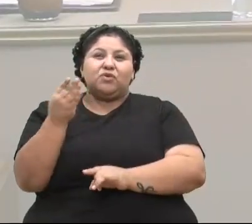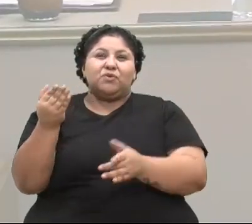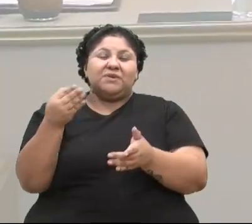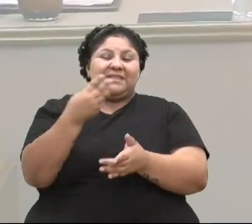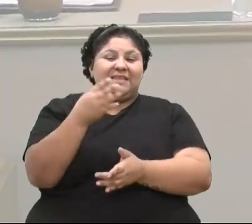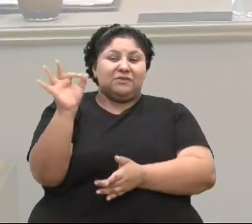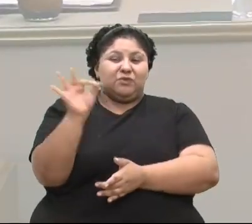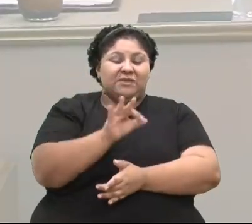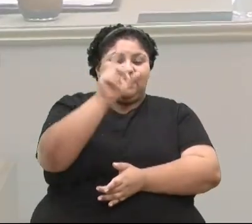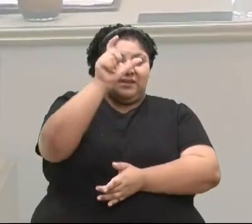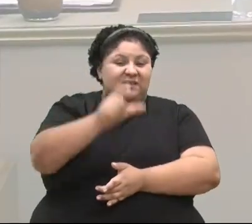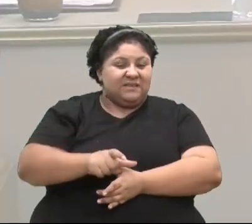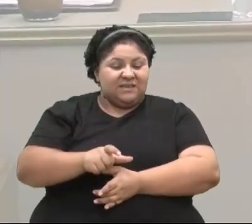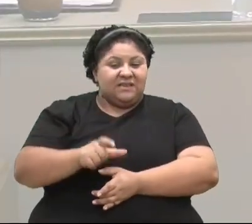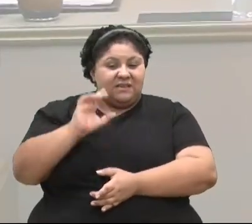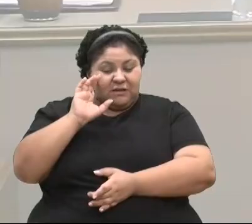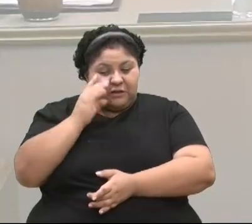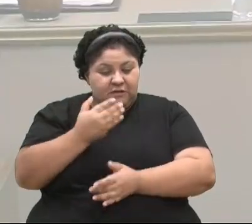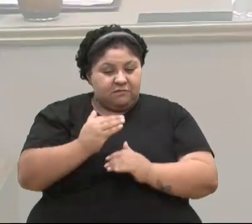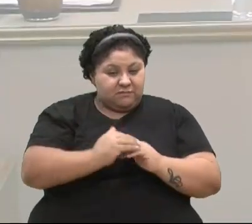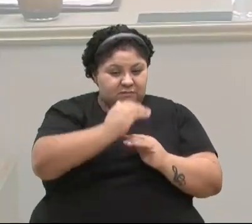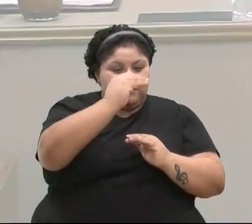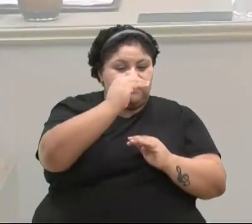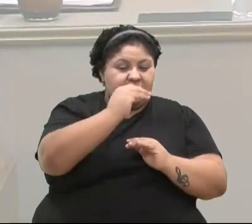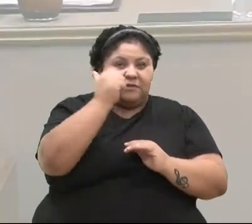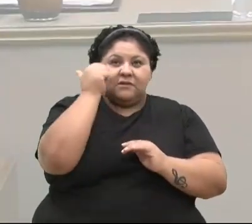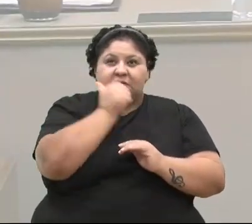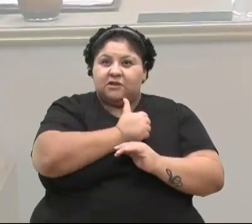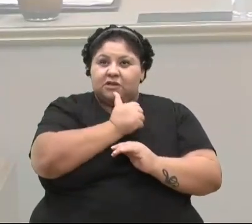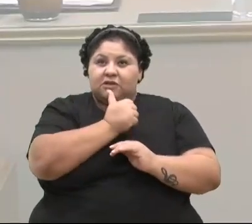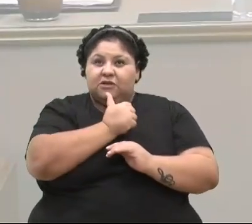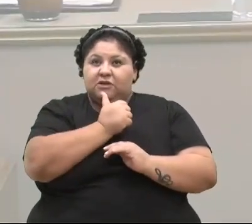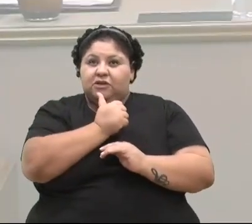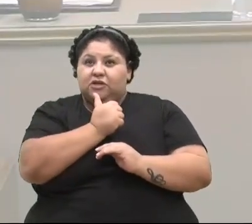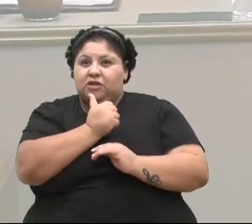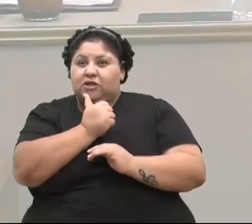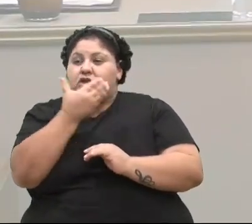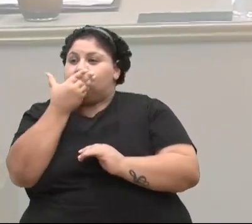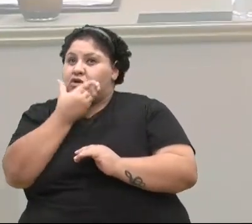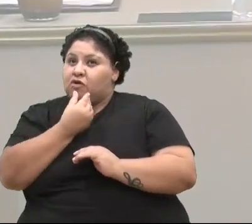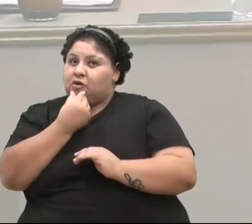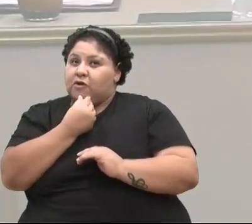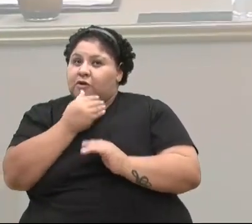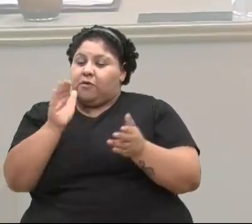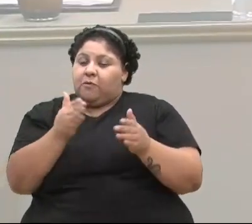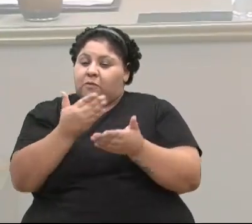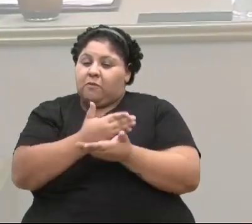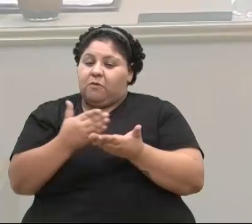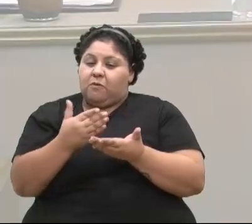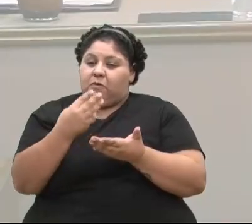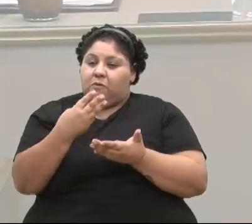das pessoas e acontece mais mulheres que homens. Costuma surgir entre os 30